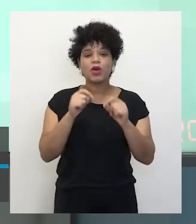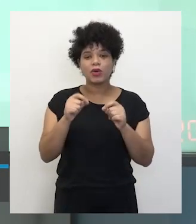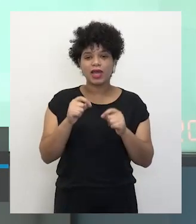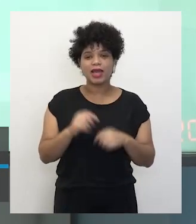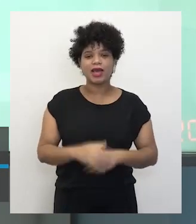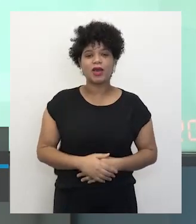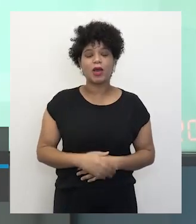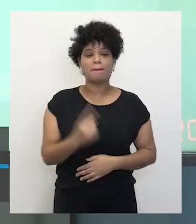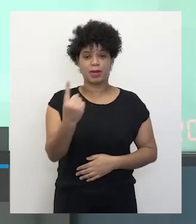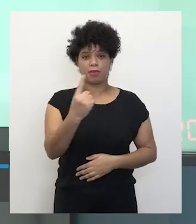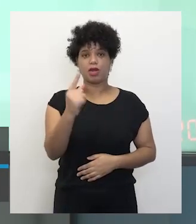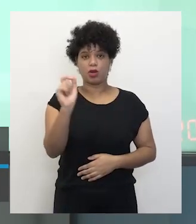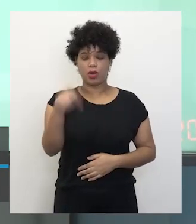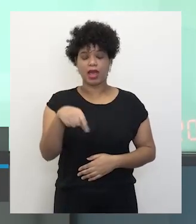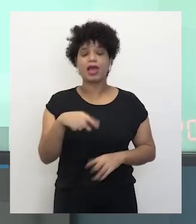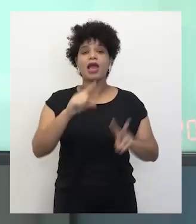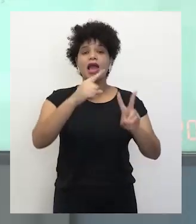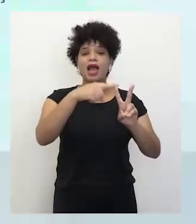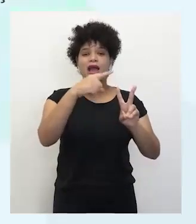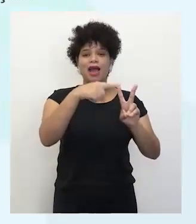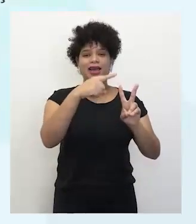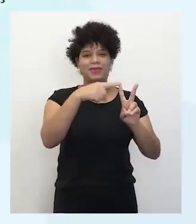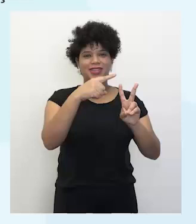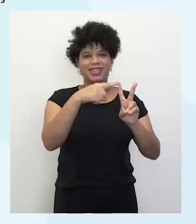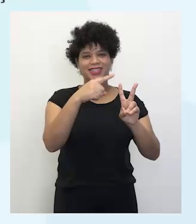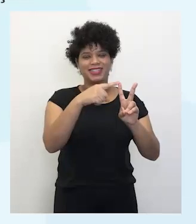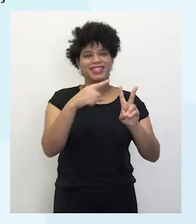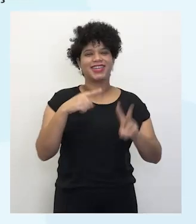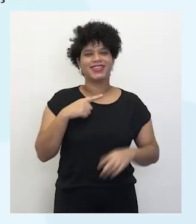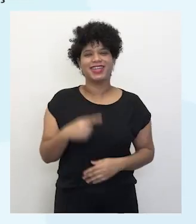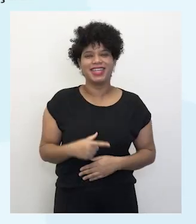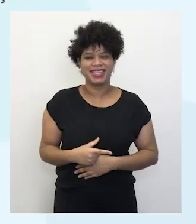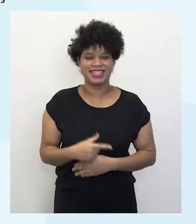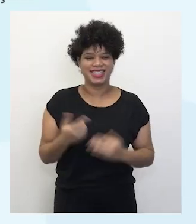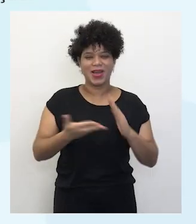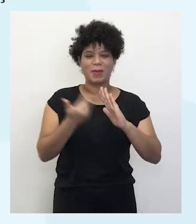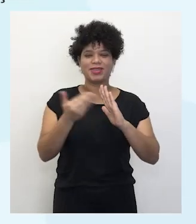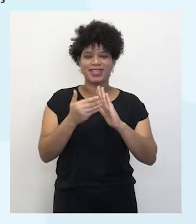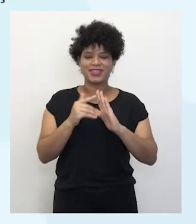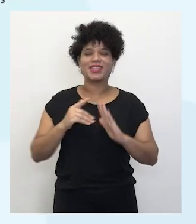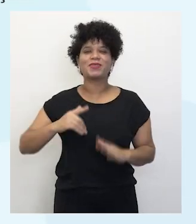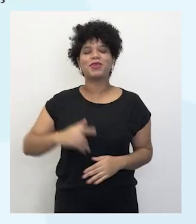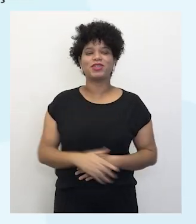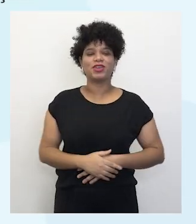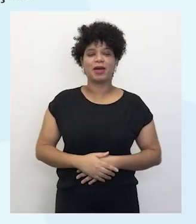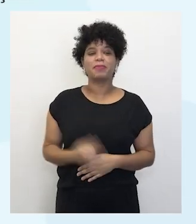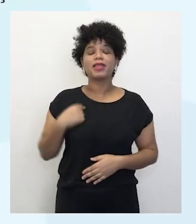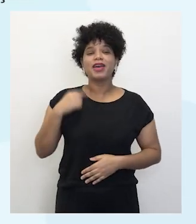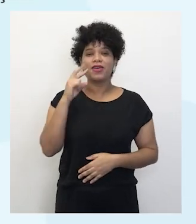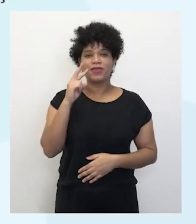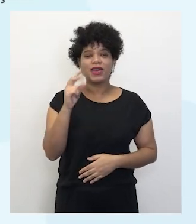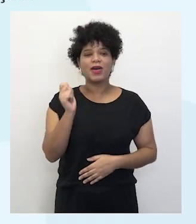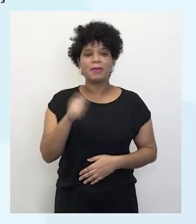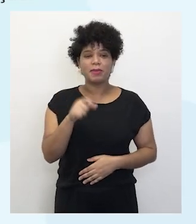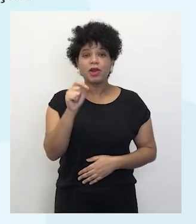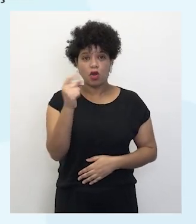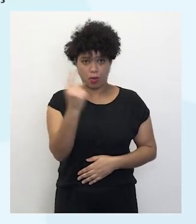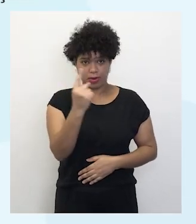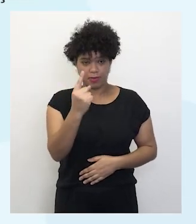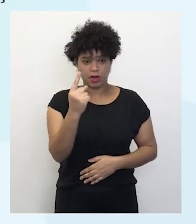e potenciação. Então, de olho na telinha. Bom, a gente vai começar primeiro a resolver esse